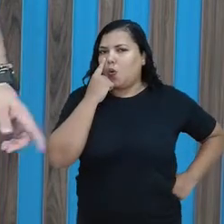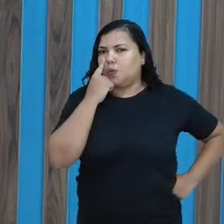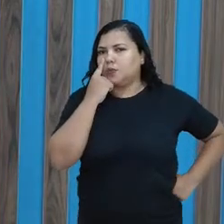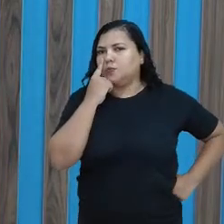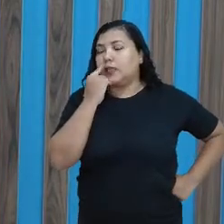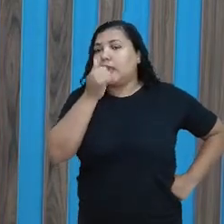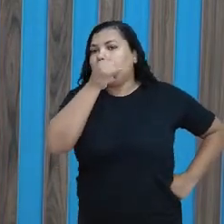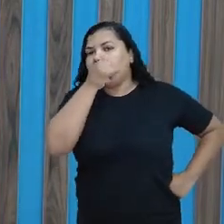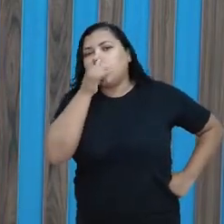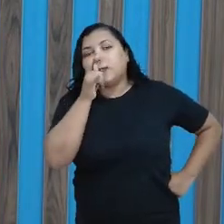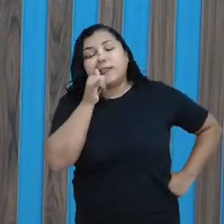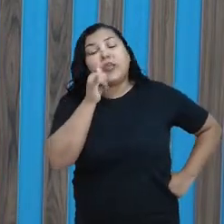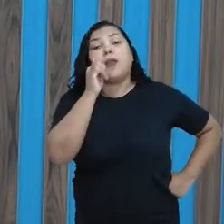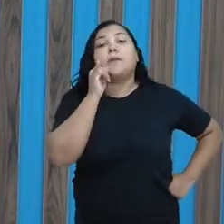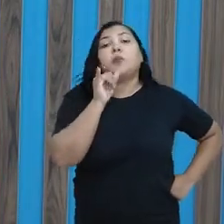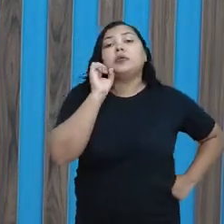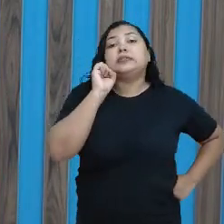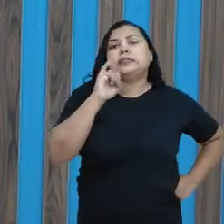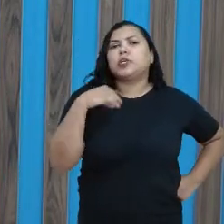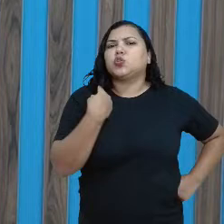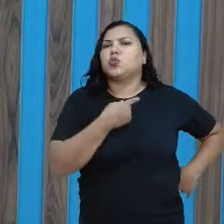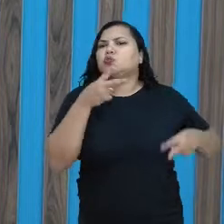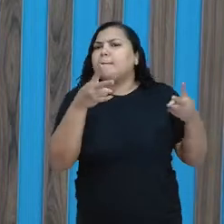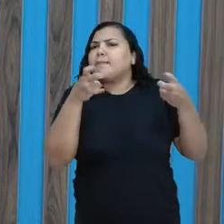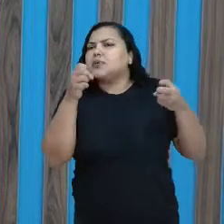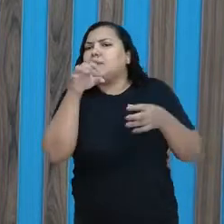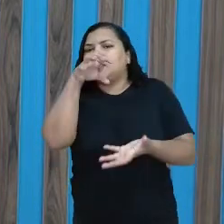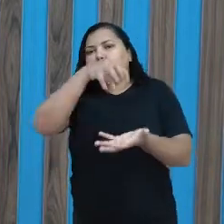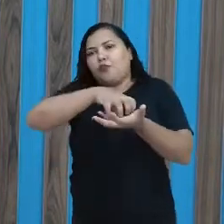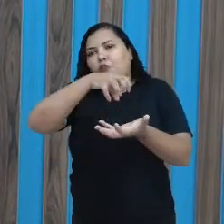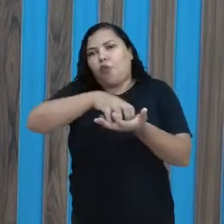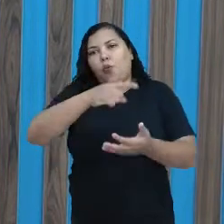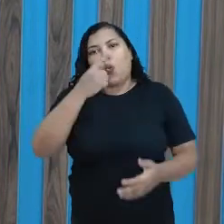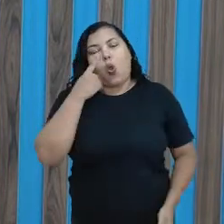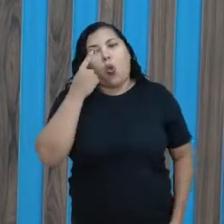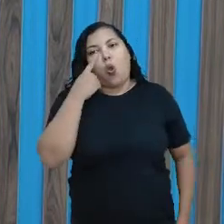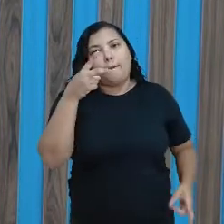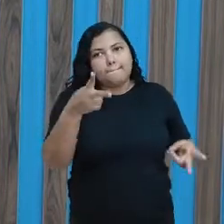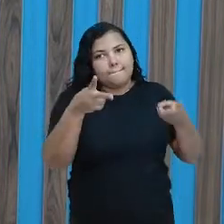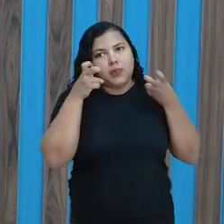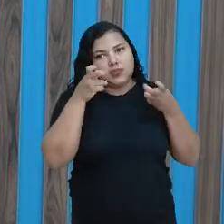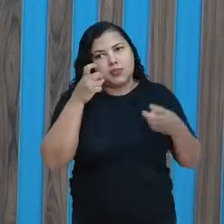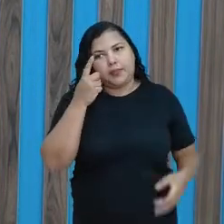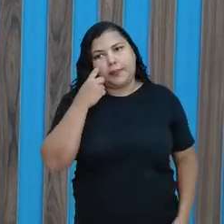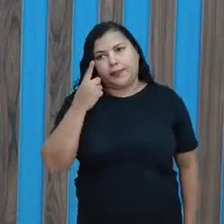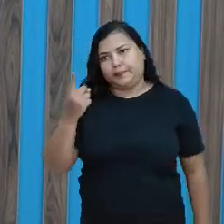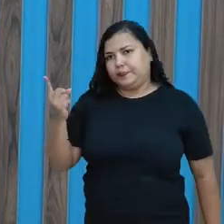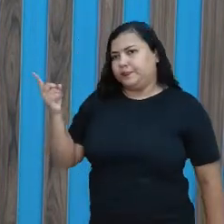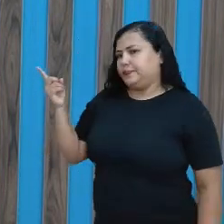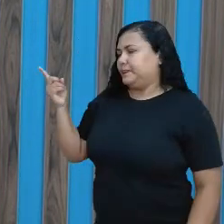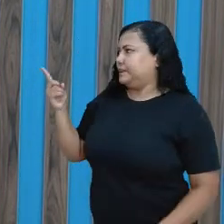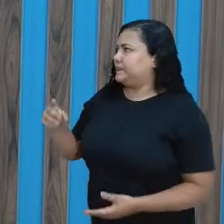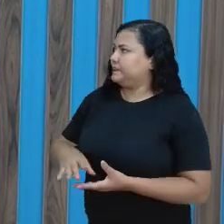gente deseja destacar está mais para o centro. Então, observem, né, que a gente tem aqui, ó,